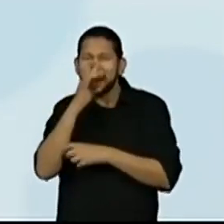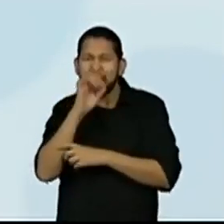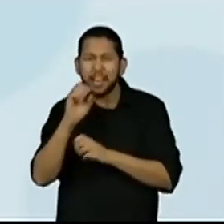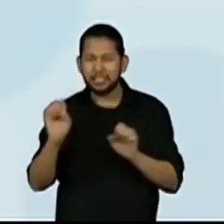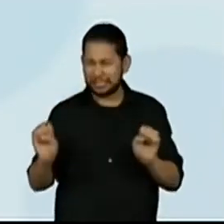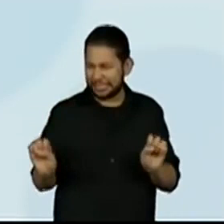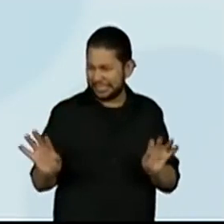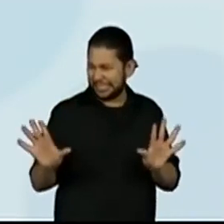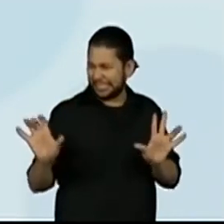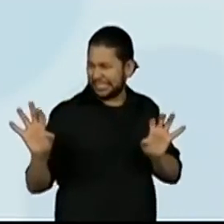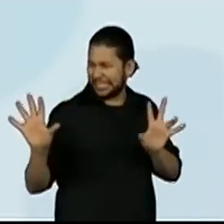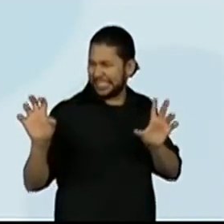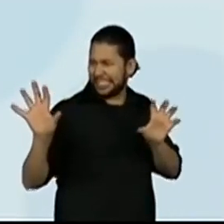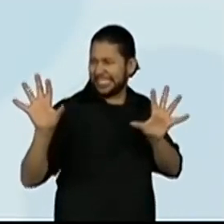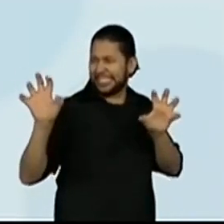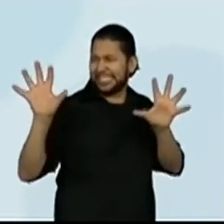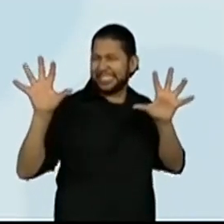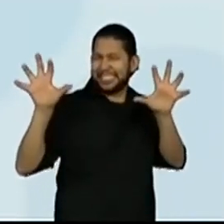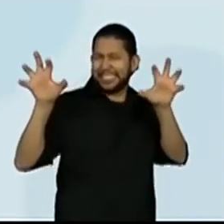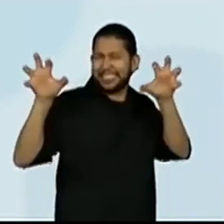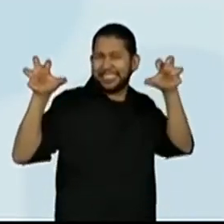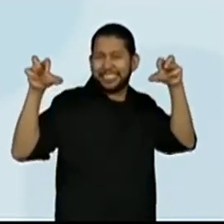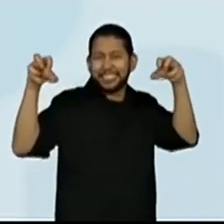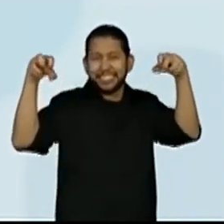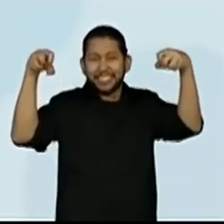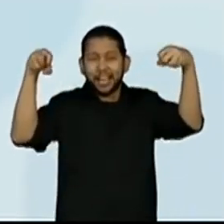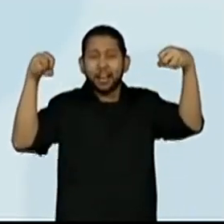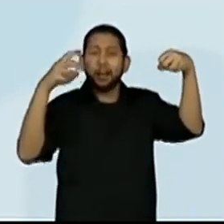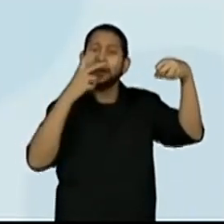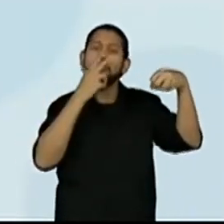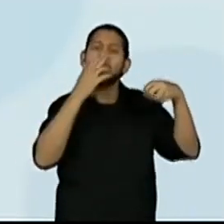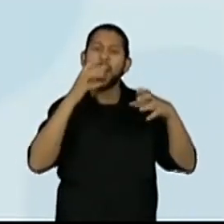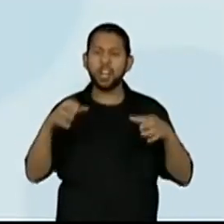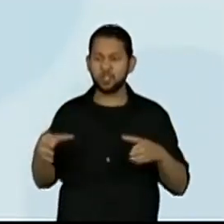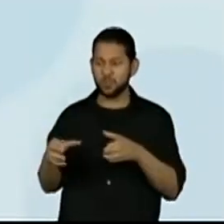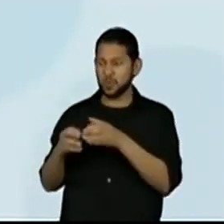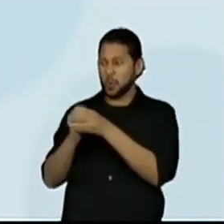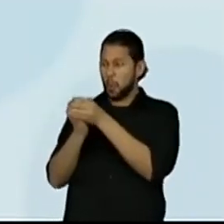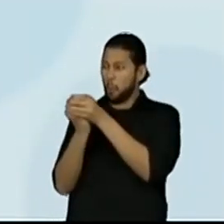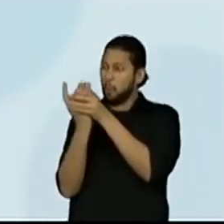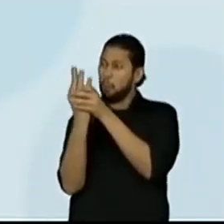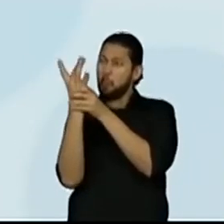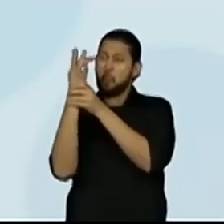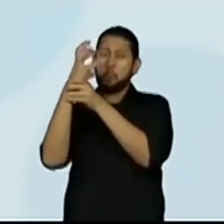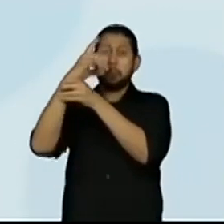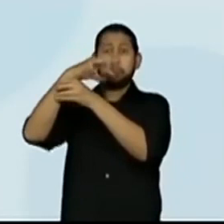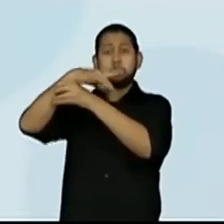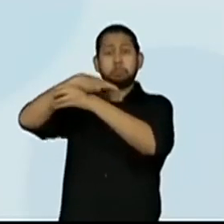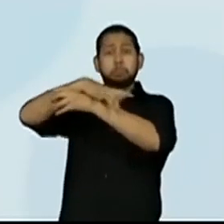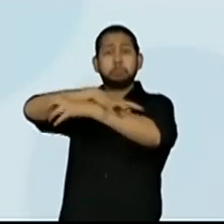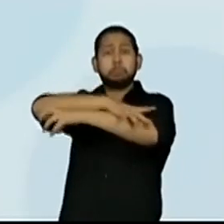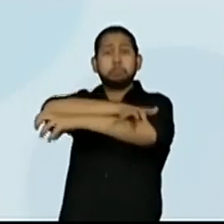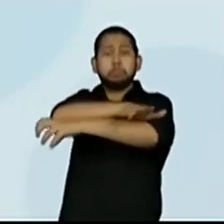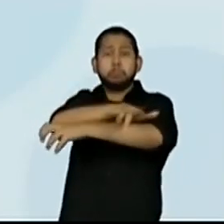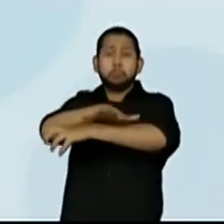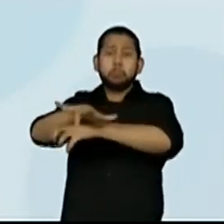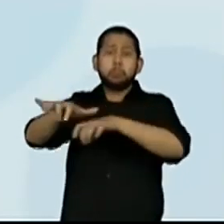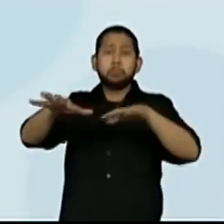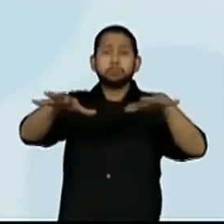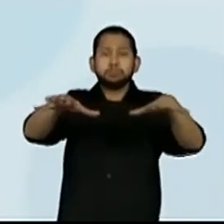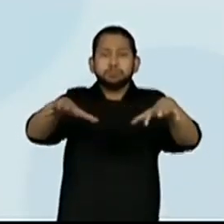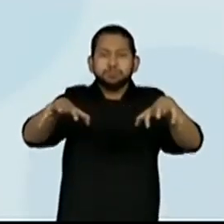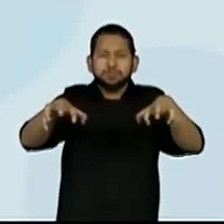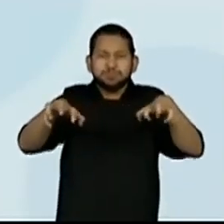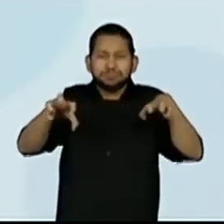conserva a recordação da cratera de um vulcão, onde havia fogueiras. Mas tudo ali